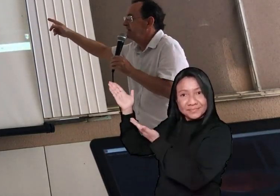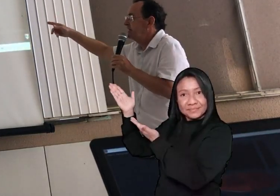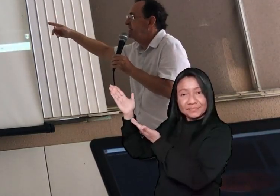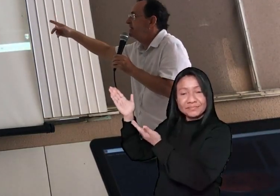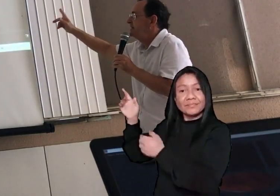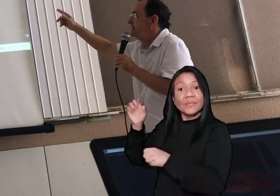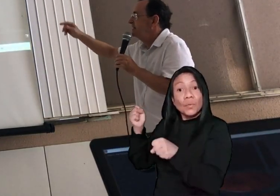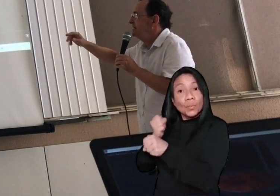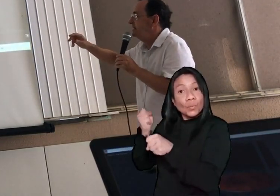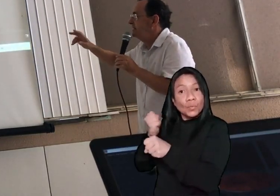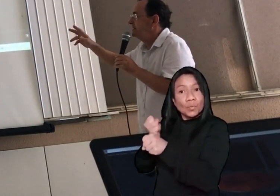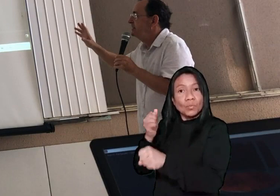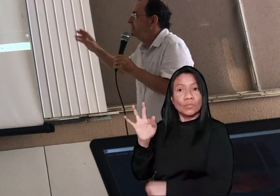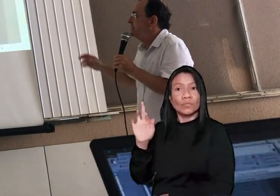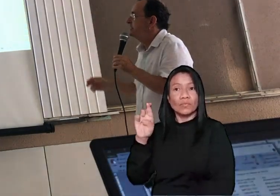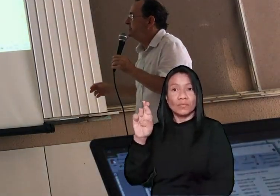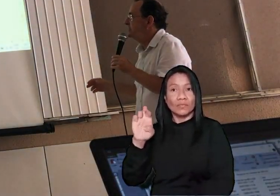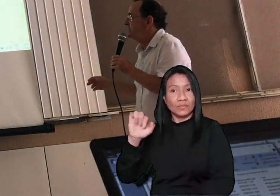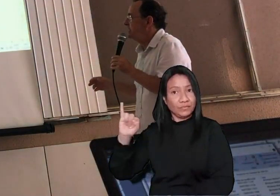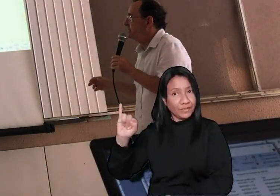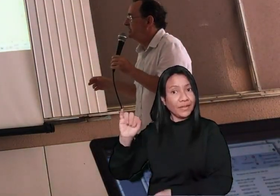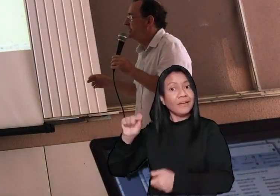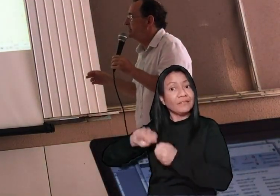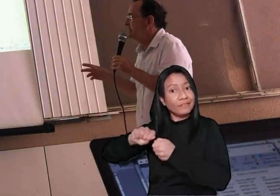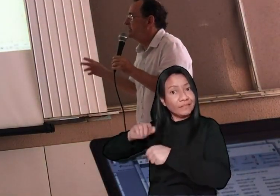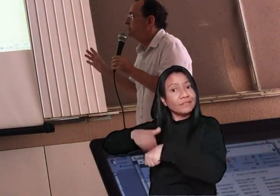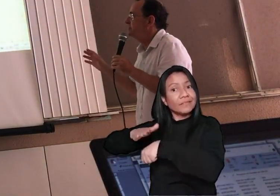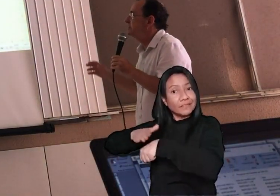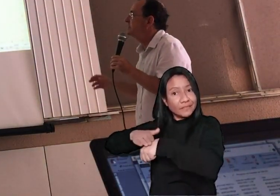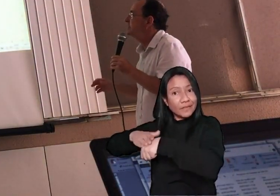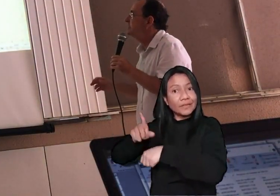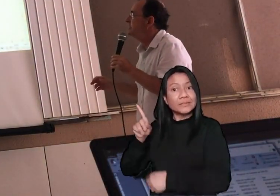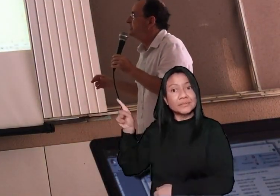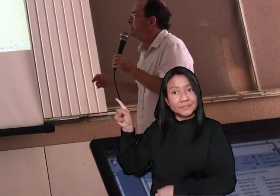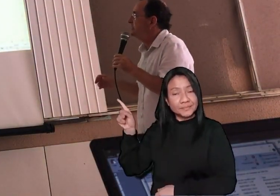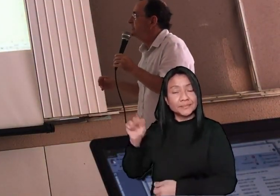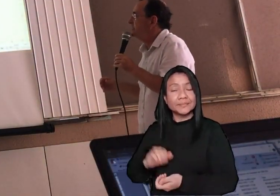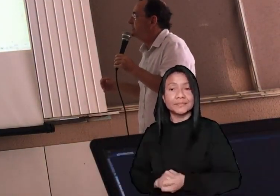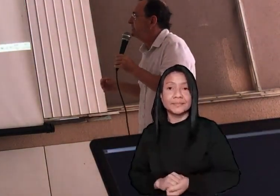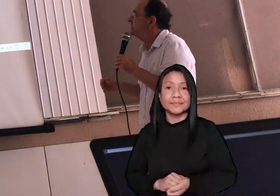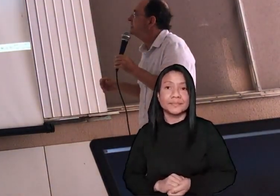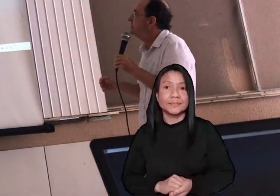Jacutinga, tá? Está lá armazenado lá.